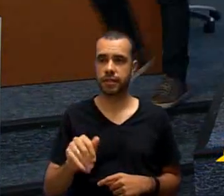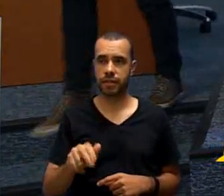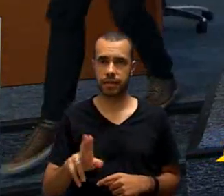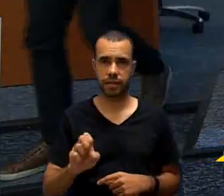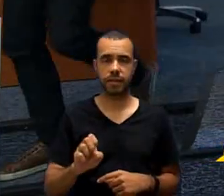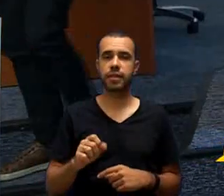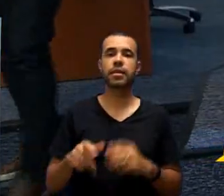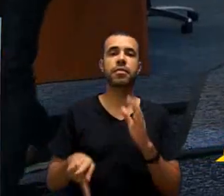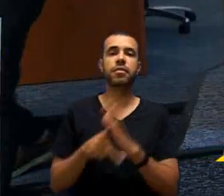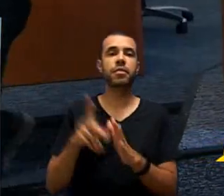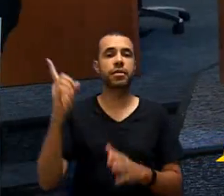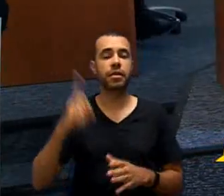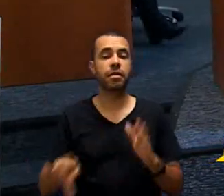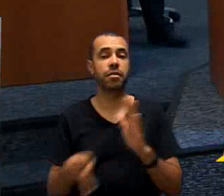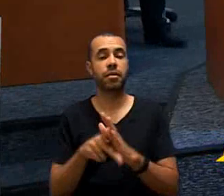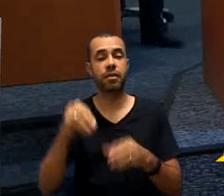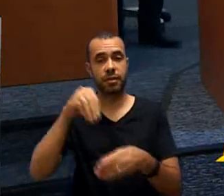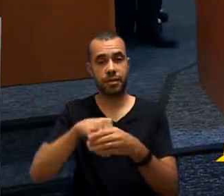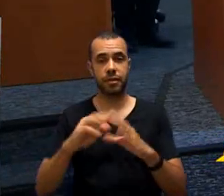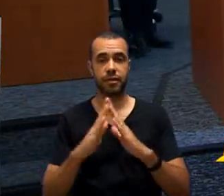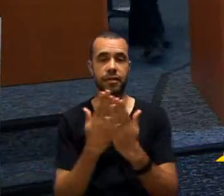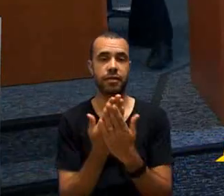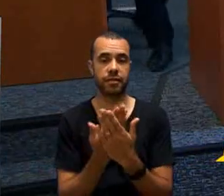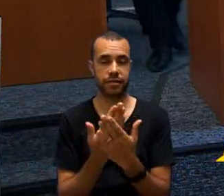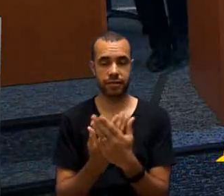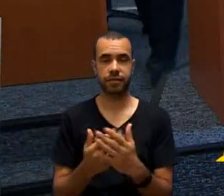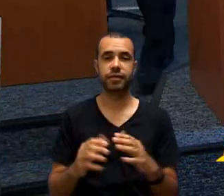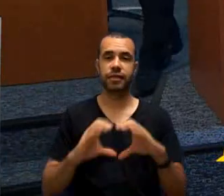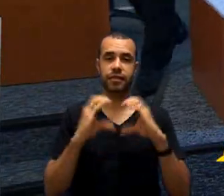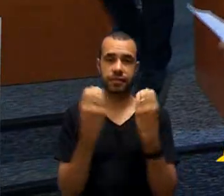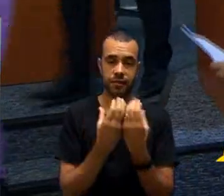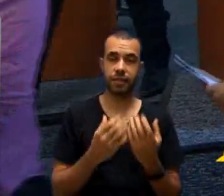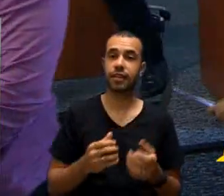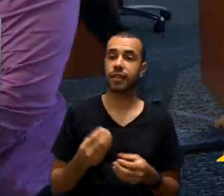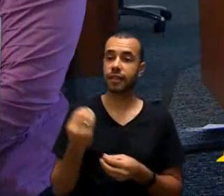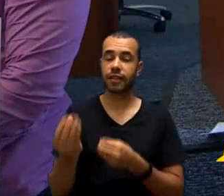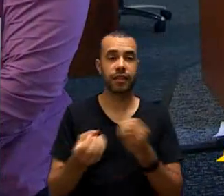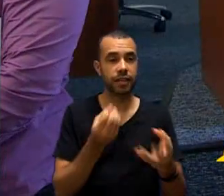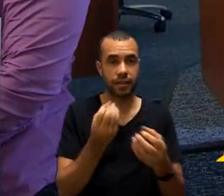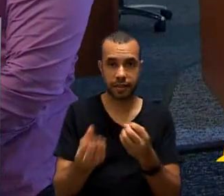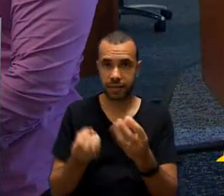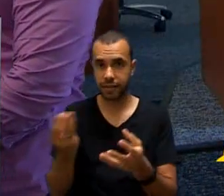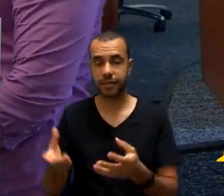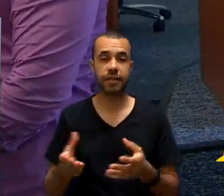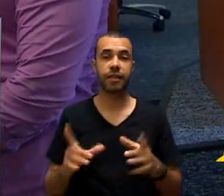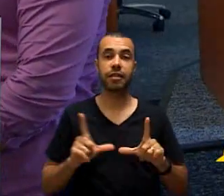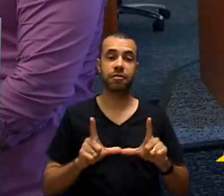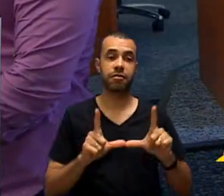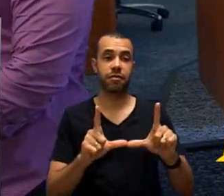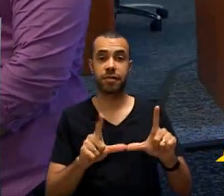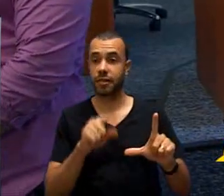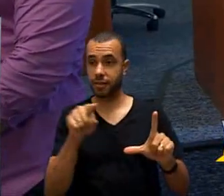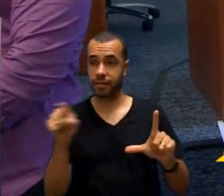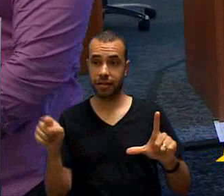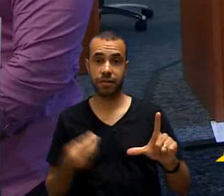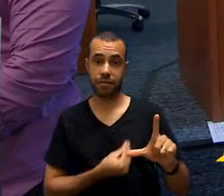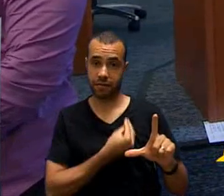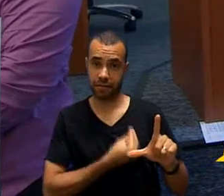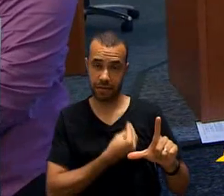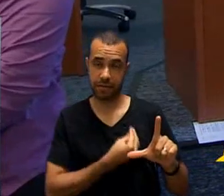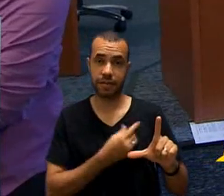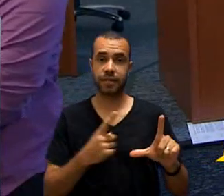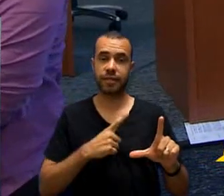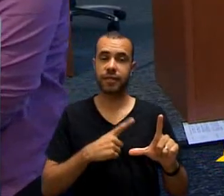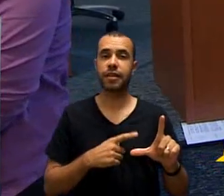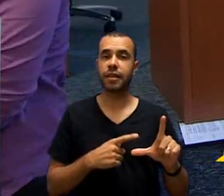da Escola do Legislativo, para que possamos iniciar a entrega de certificados de participação que serão entregues inicialmente para